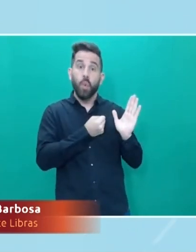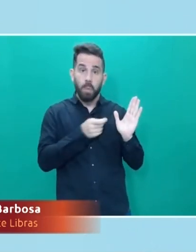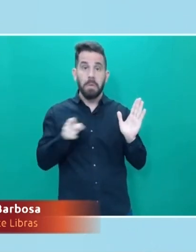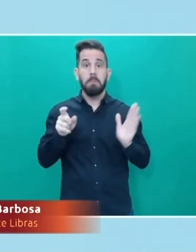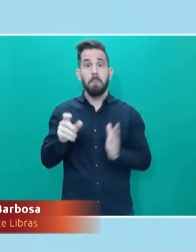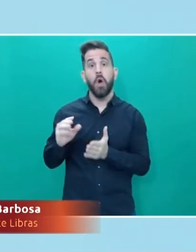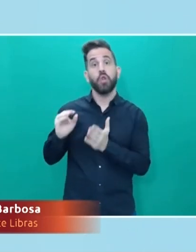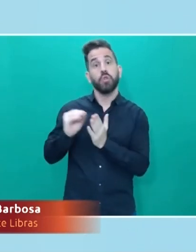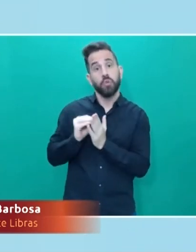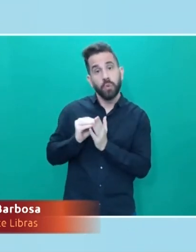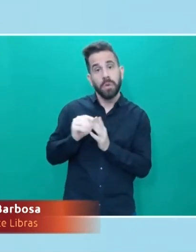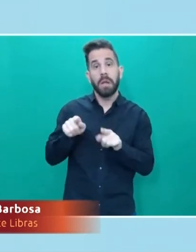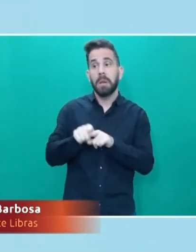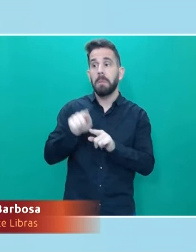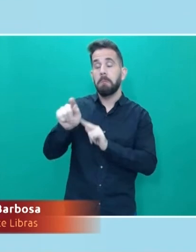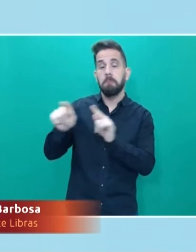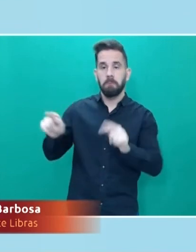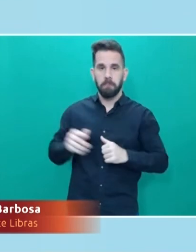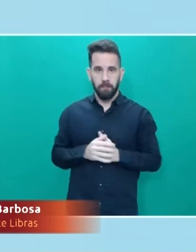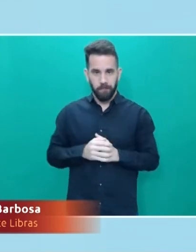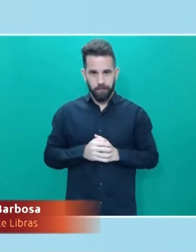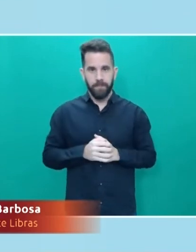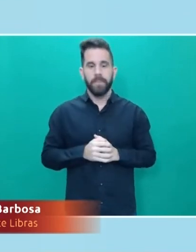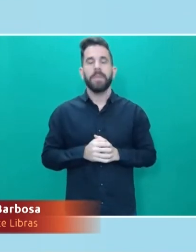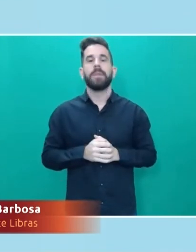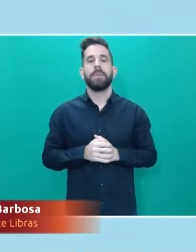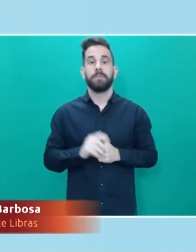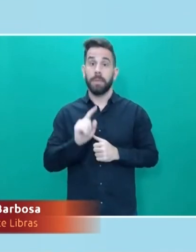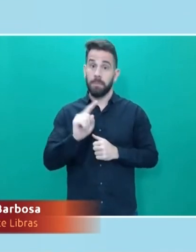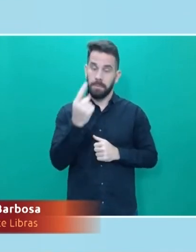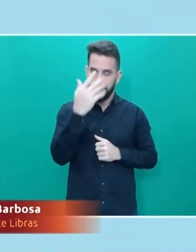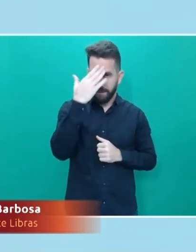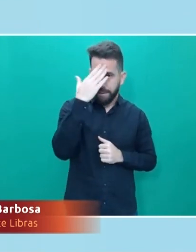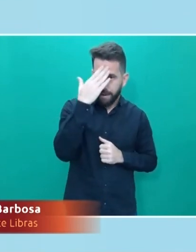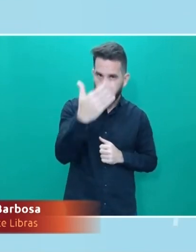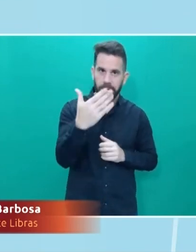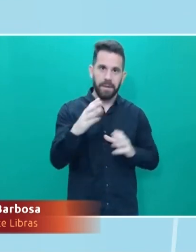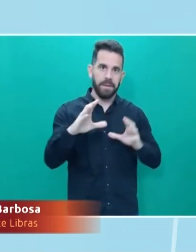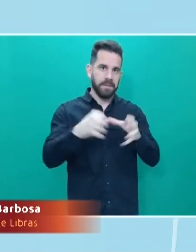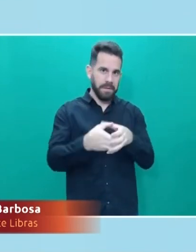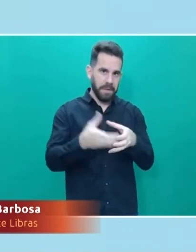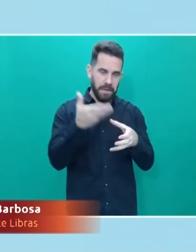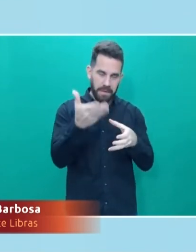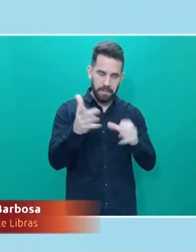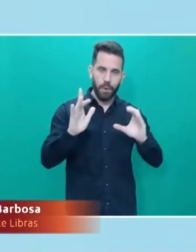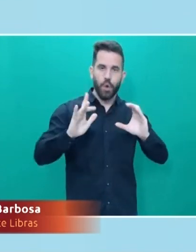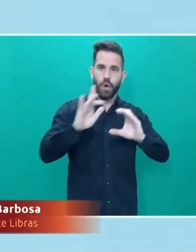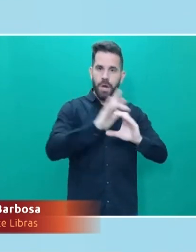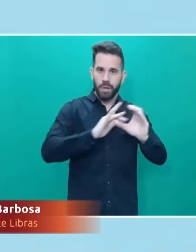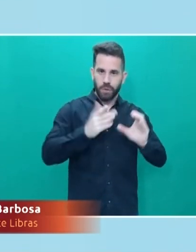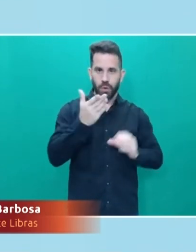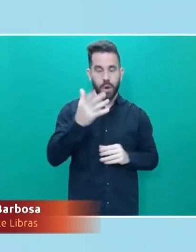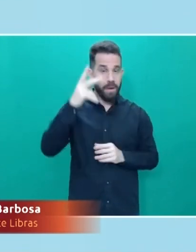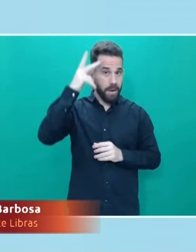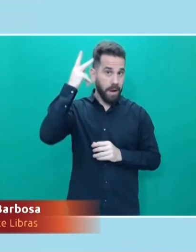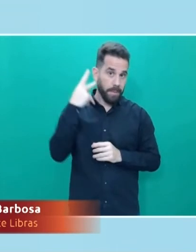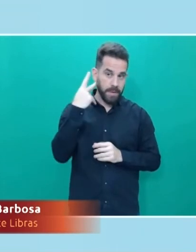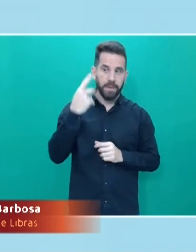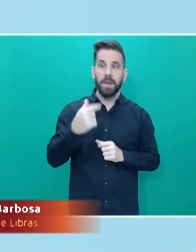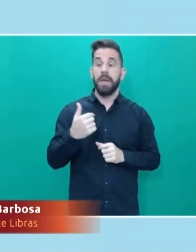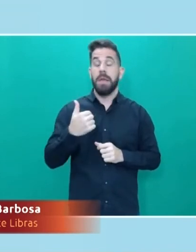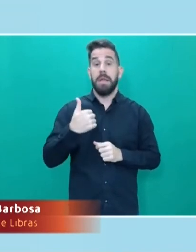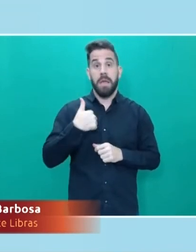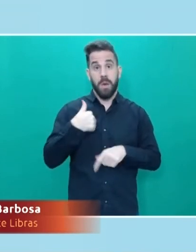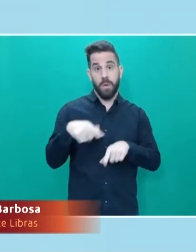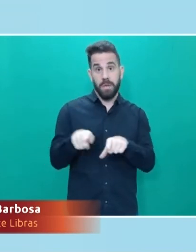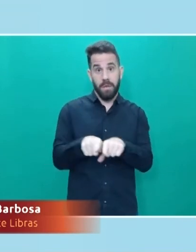projeto. Primeiramente, eu quero agradecer você e toda a equipe do Conexões. Quero agradecer e mandar um forte abraço